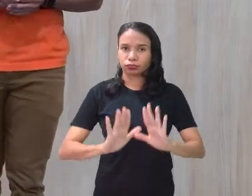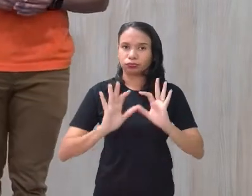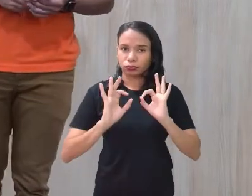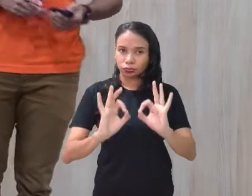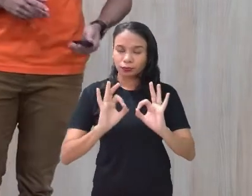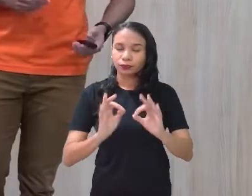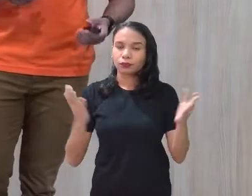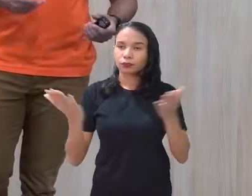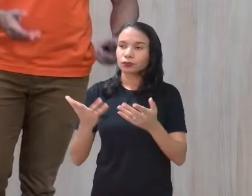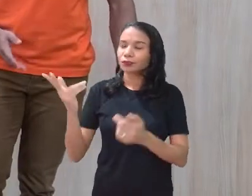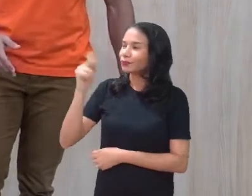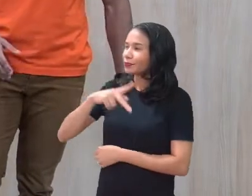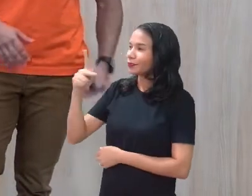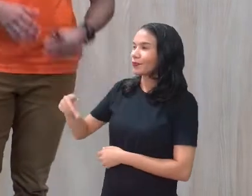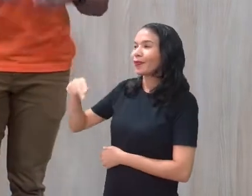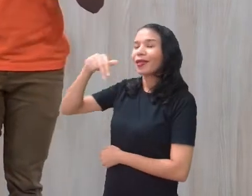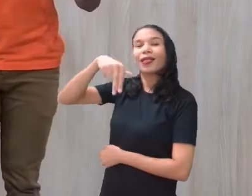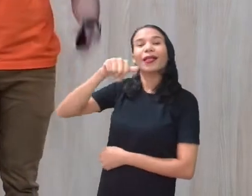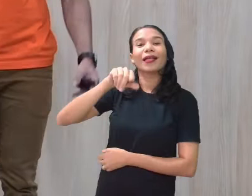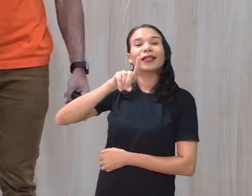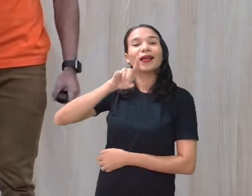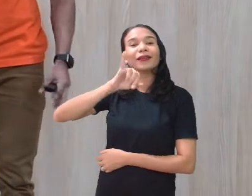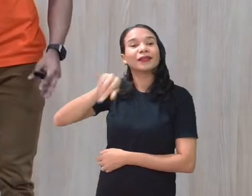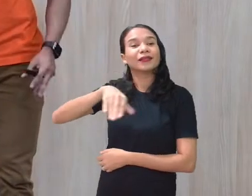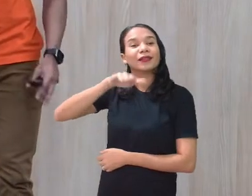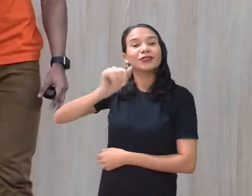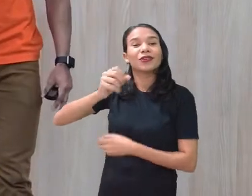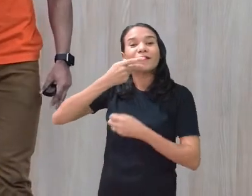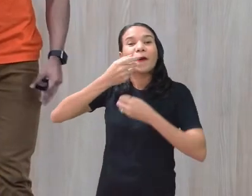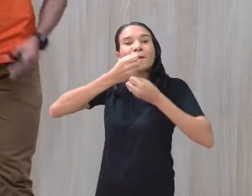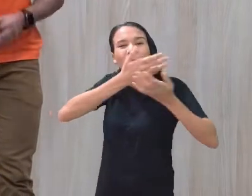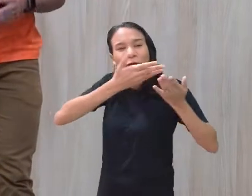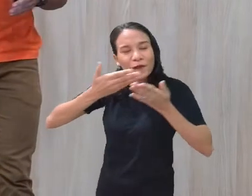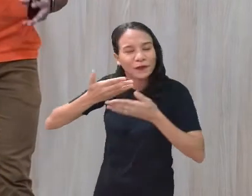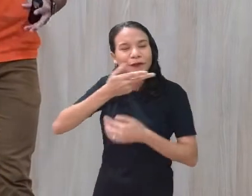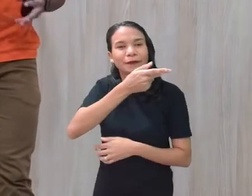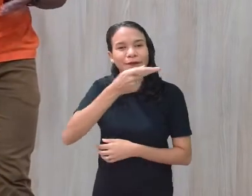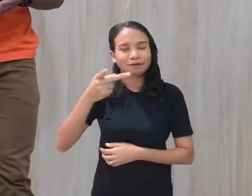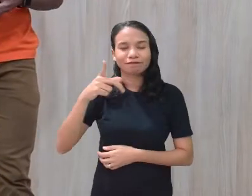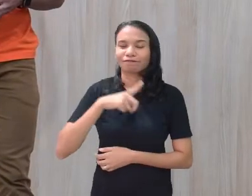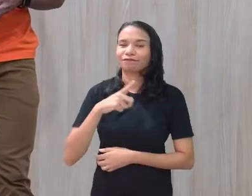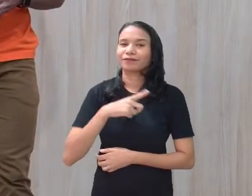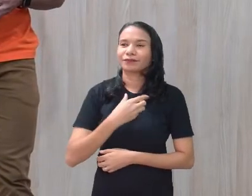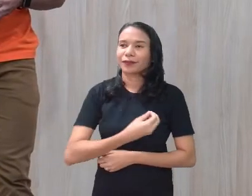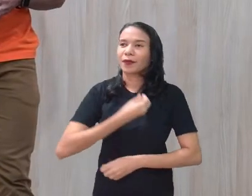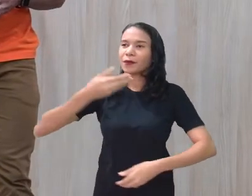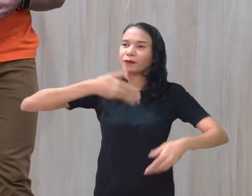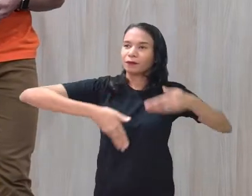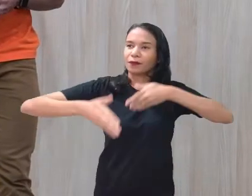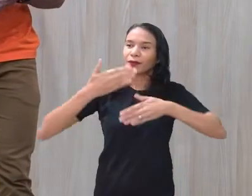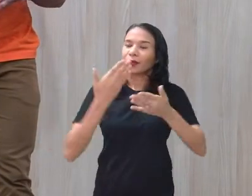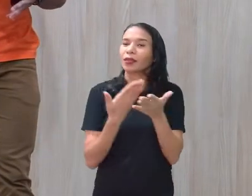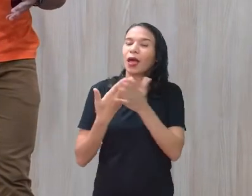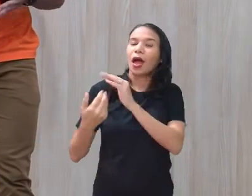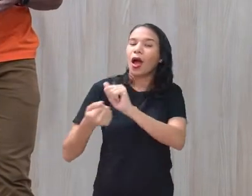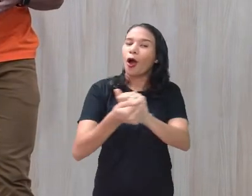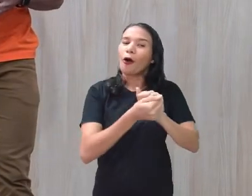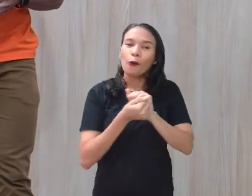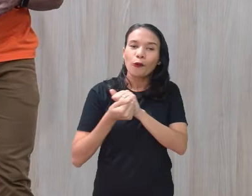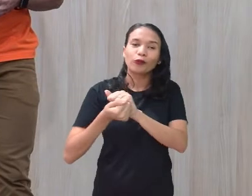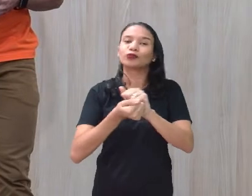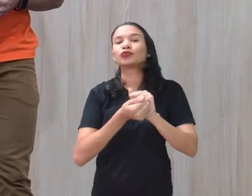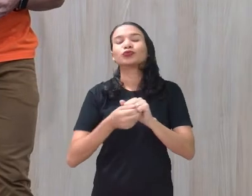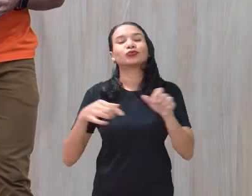passar a palavrinha para a professora Nádia para ela dar as boas-vindas aí para vocês, certo? Ela está ali, vai participar aqui da aula conosco, comentando